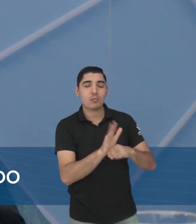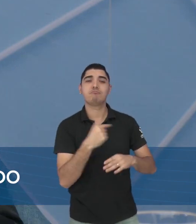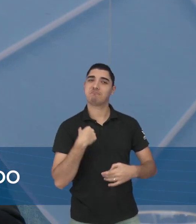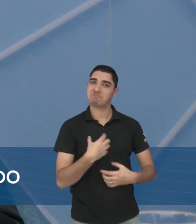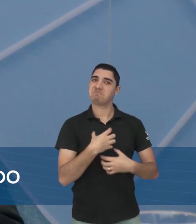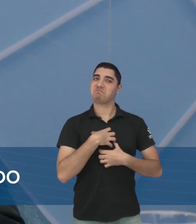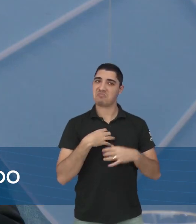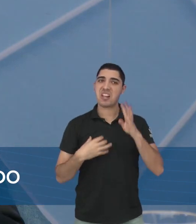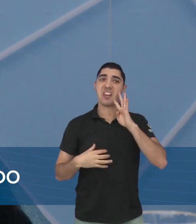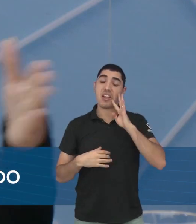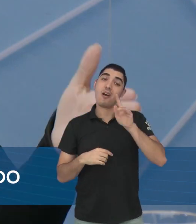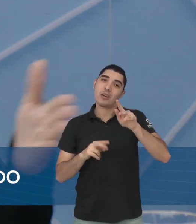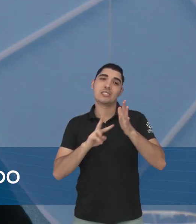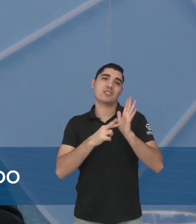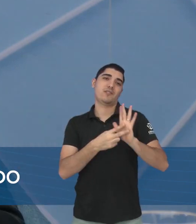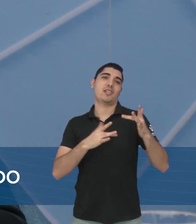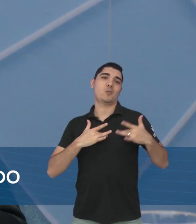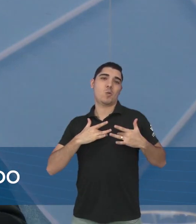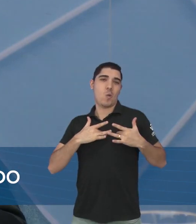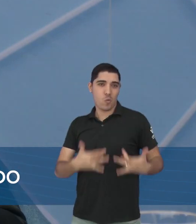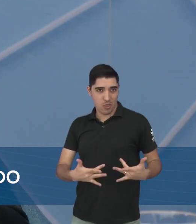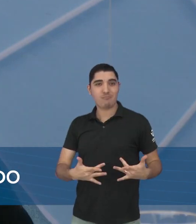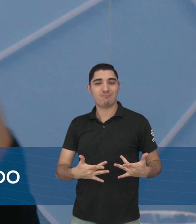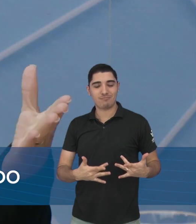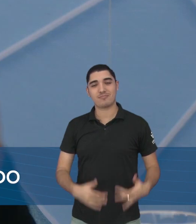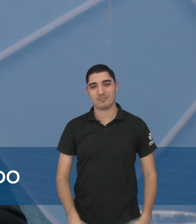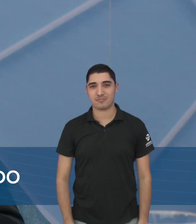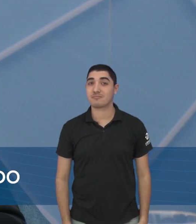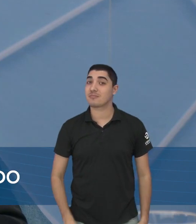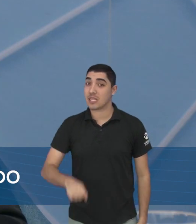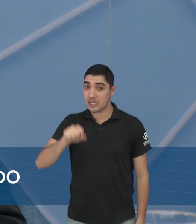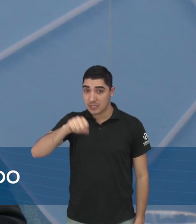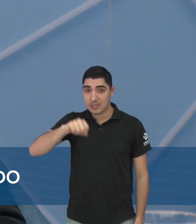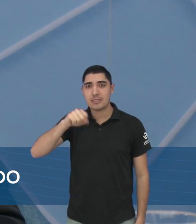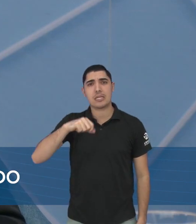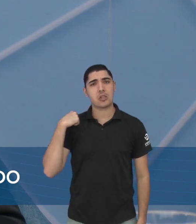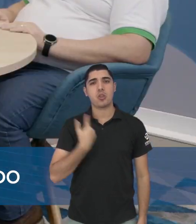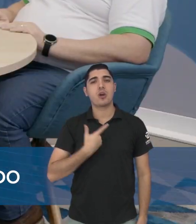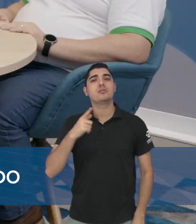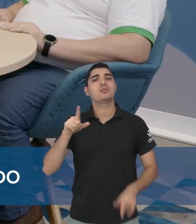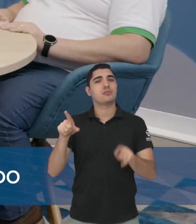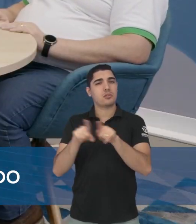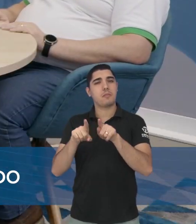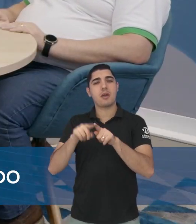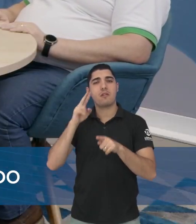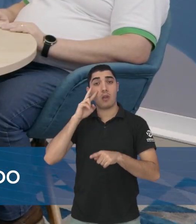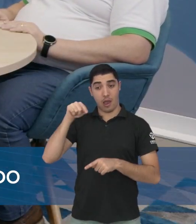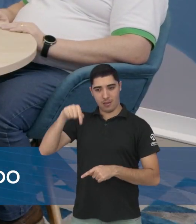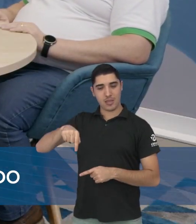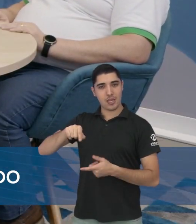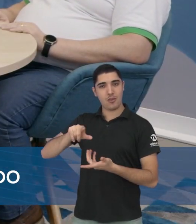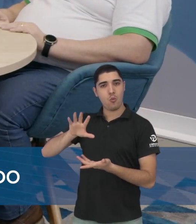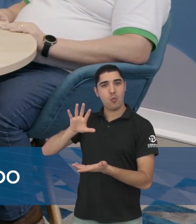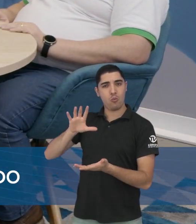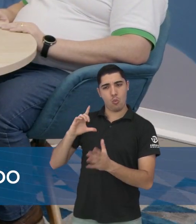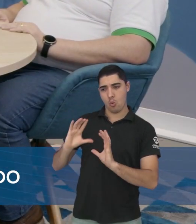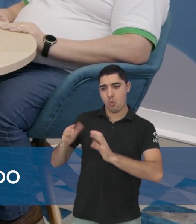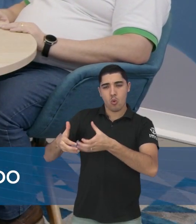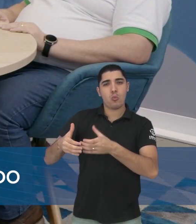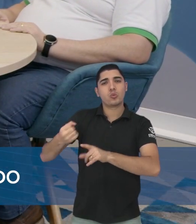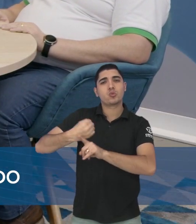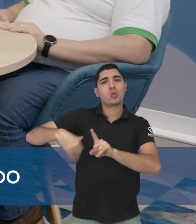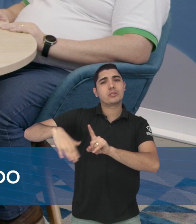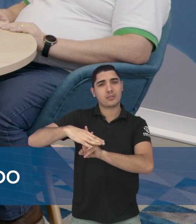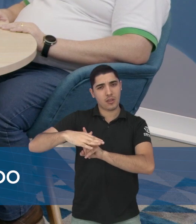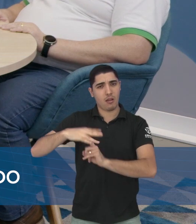eu acho que é algo muito bacana, que é a solidariedade, né, ao próximo. Sim, a gente viu pelo Fundo Social, inclusive de São José dos Campos,